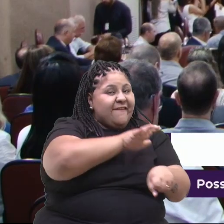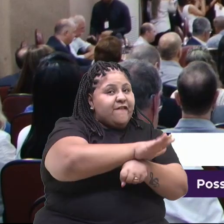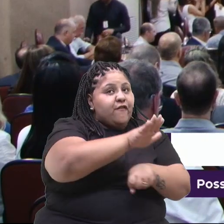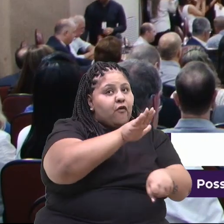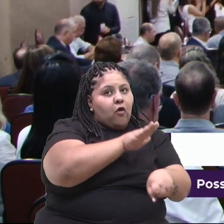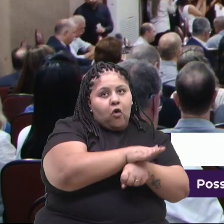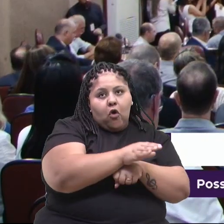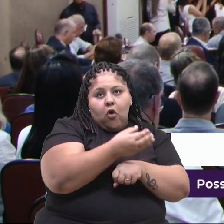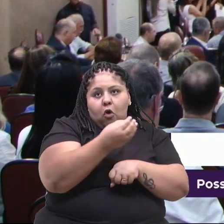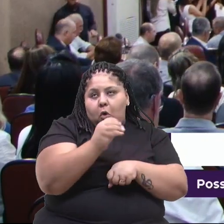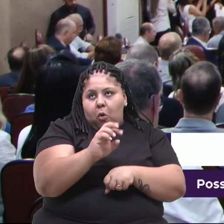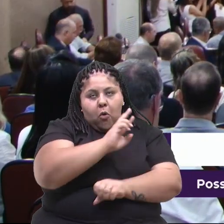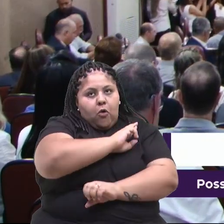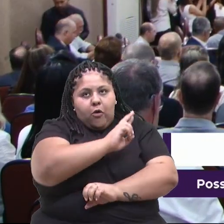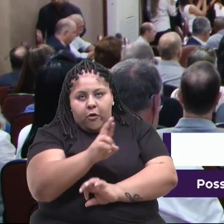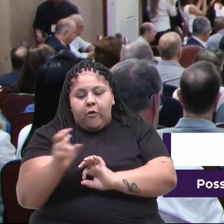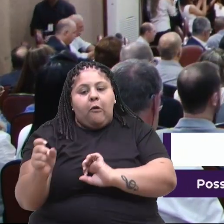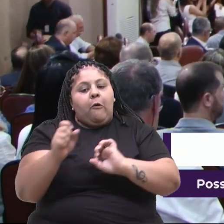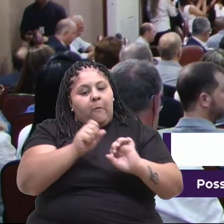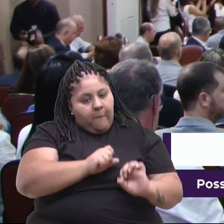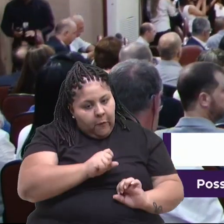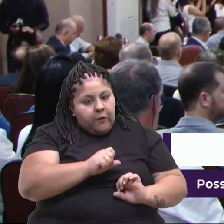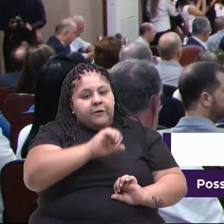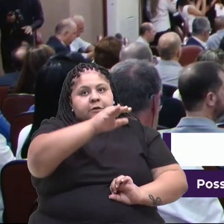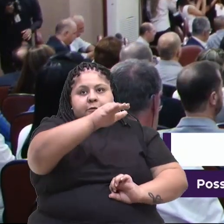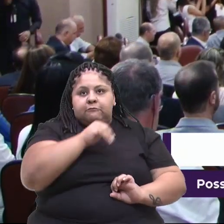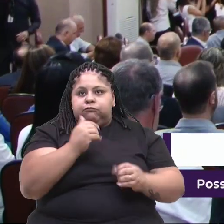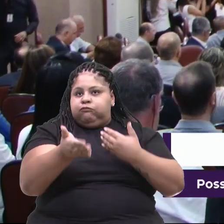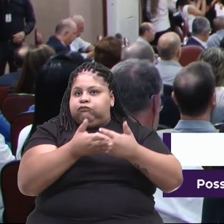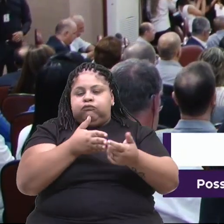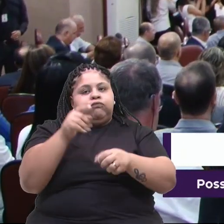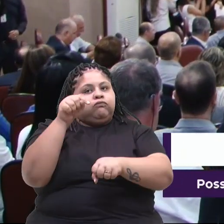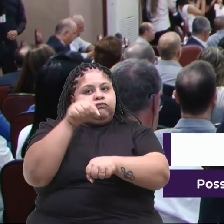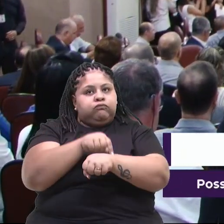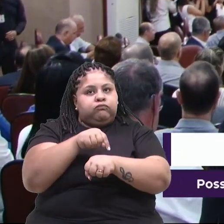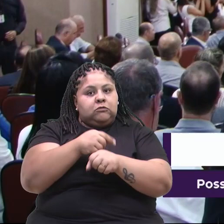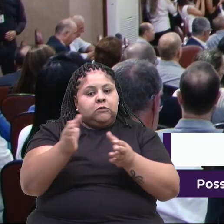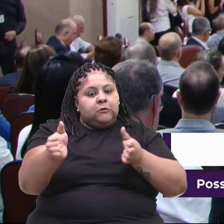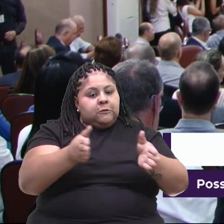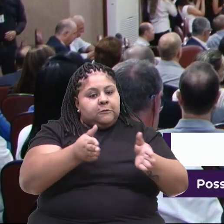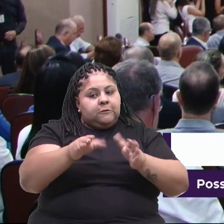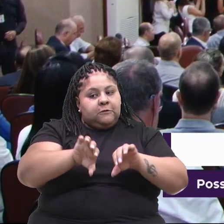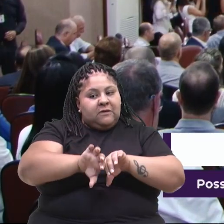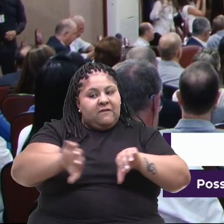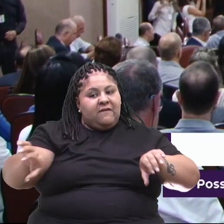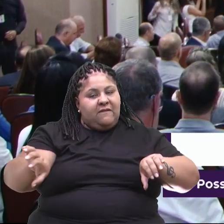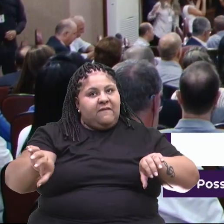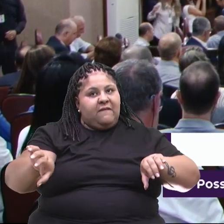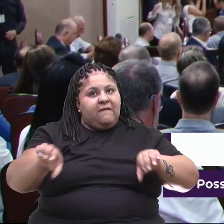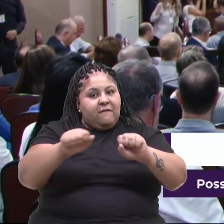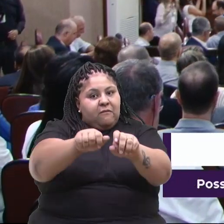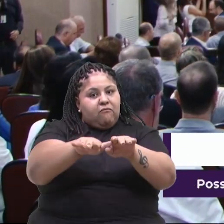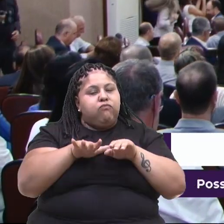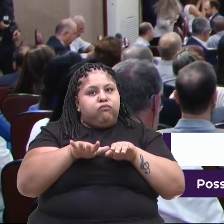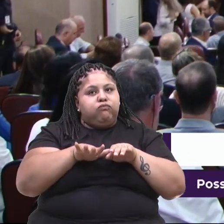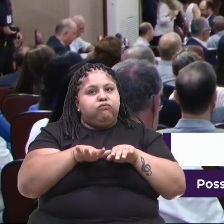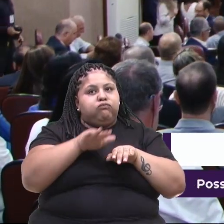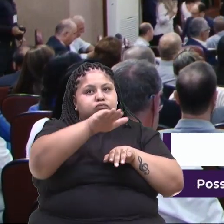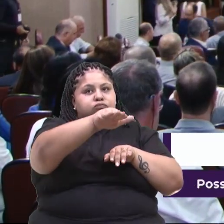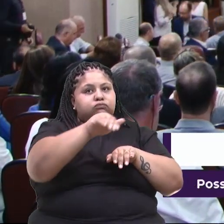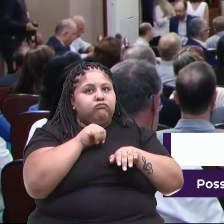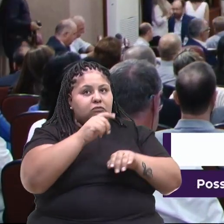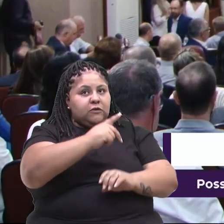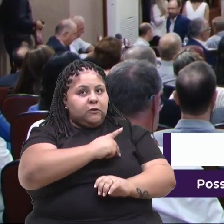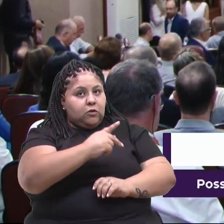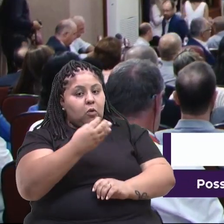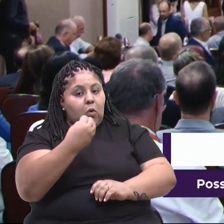ou sessões representativas podem ser convocadas a qualquer momento nesse período do recesso parlamentar, de acordo com a convocação do presidente ou